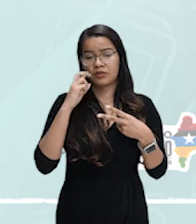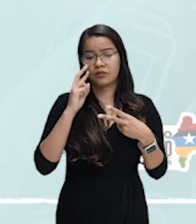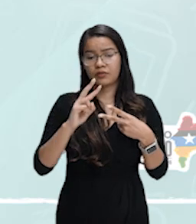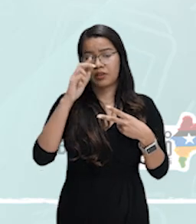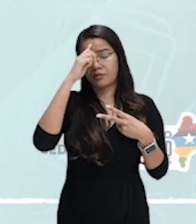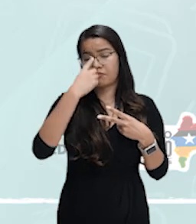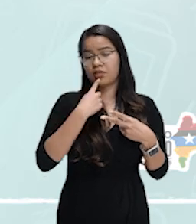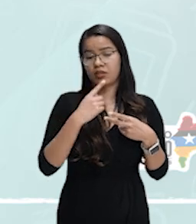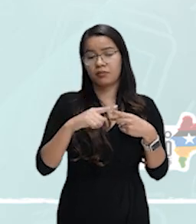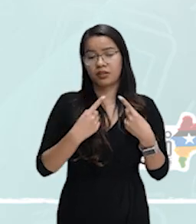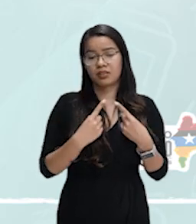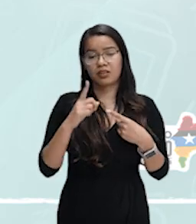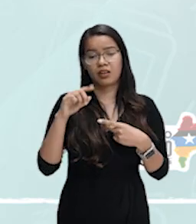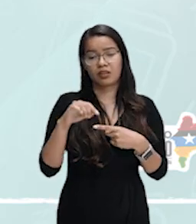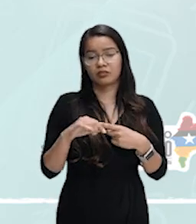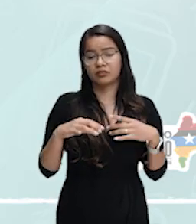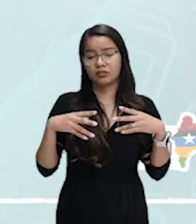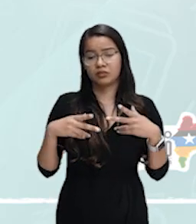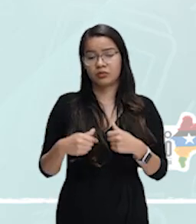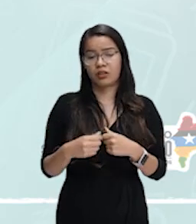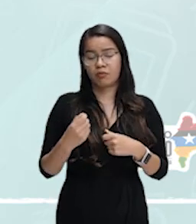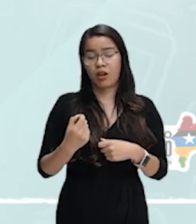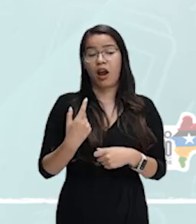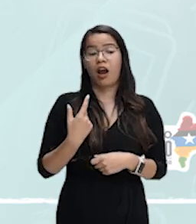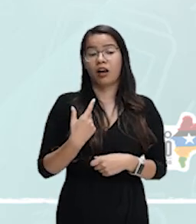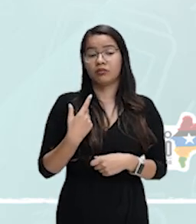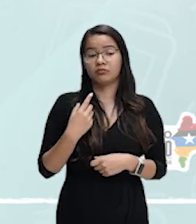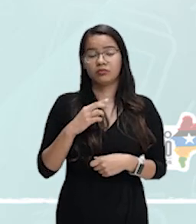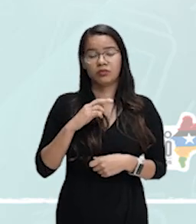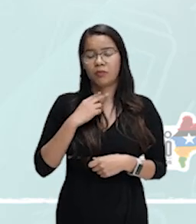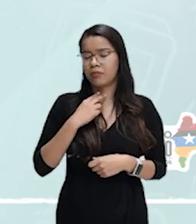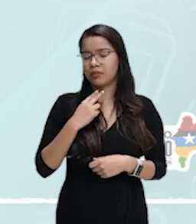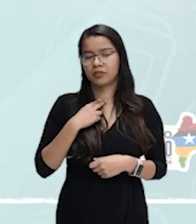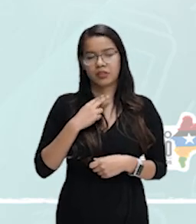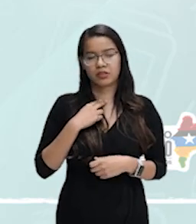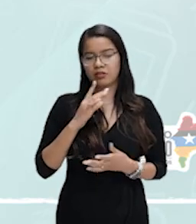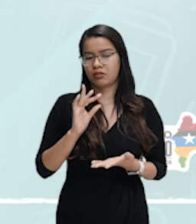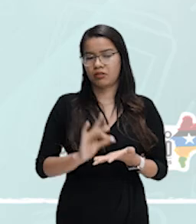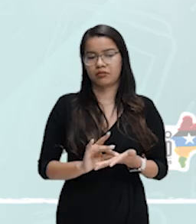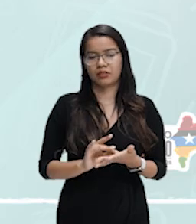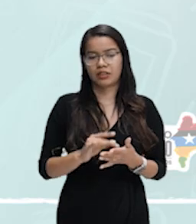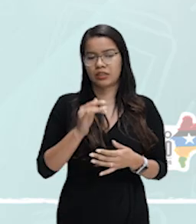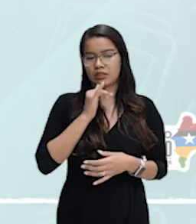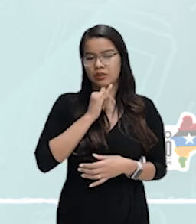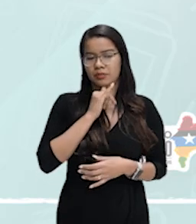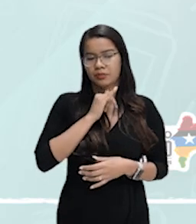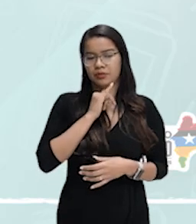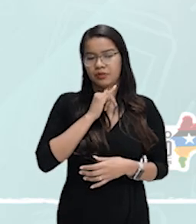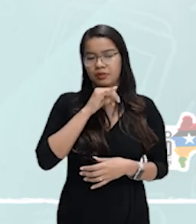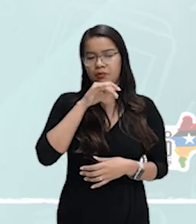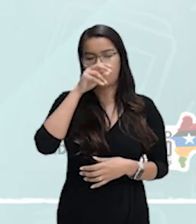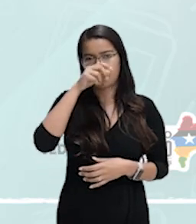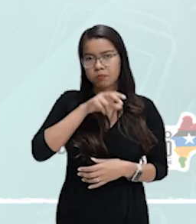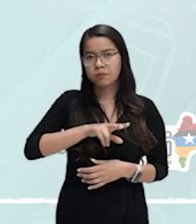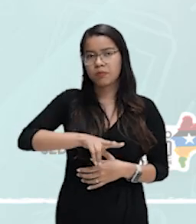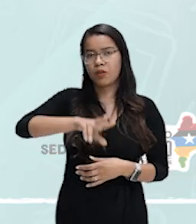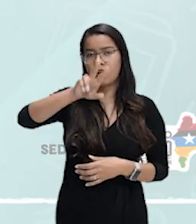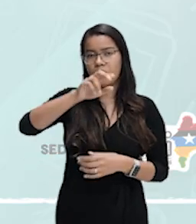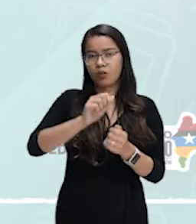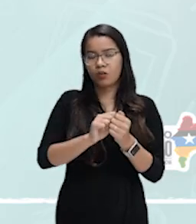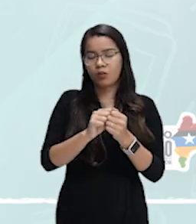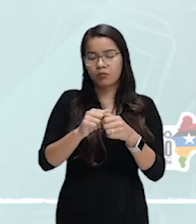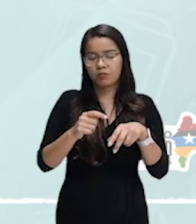é literalmente absurdo, é irreal. Exemplo, elefantes com pernas que são de